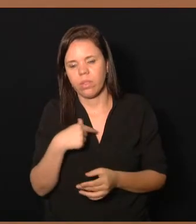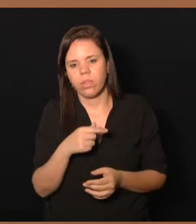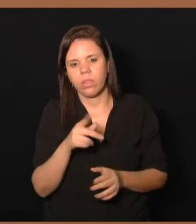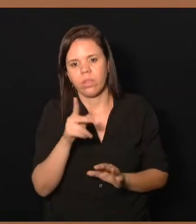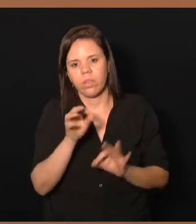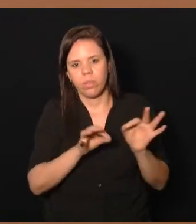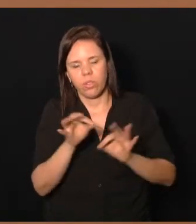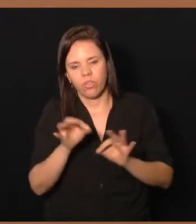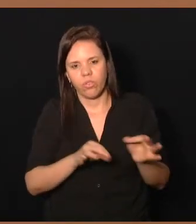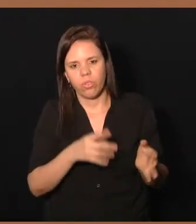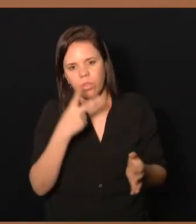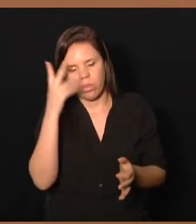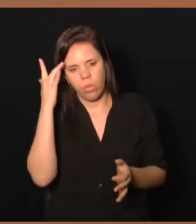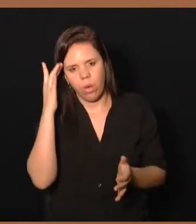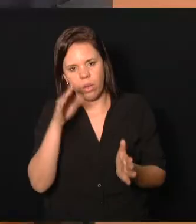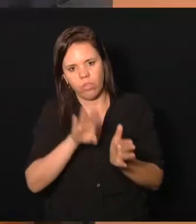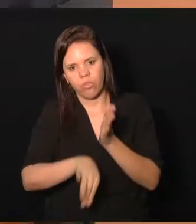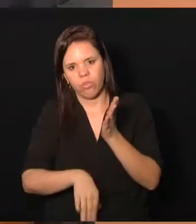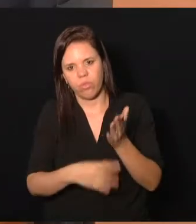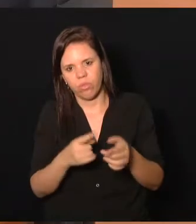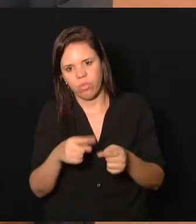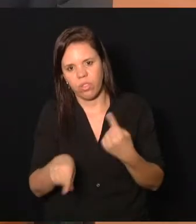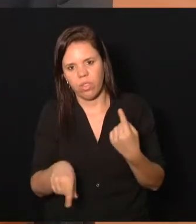vote vetado.